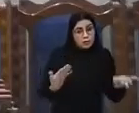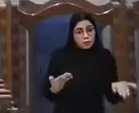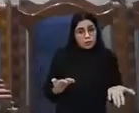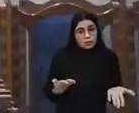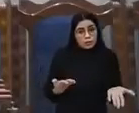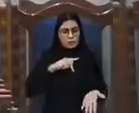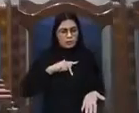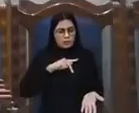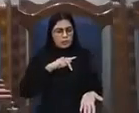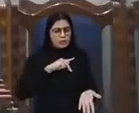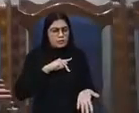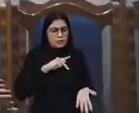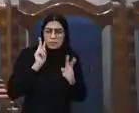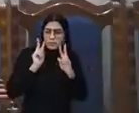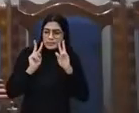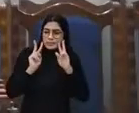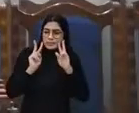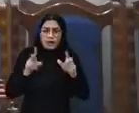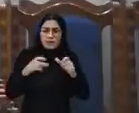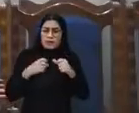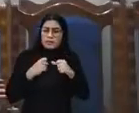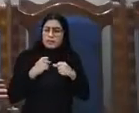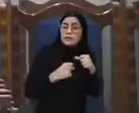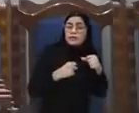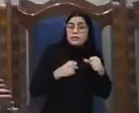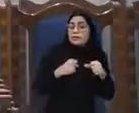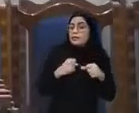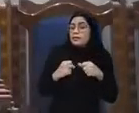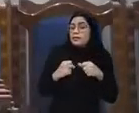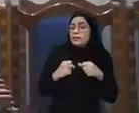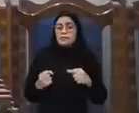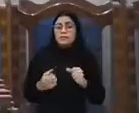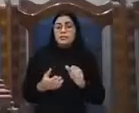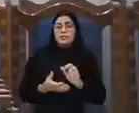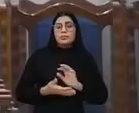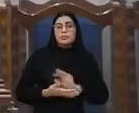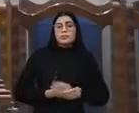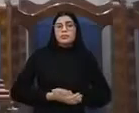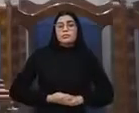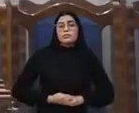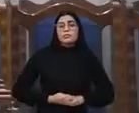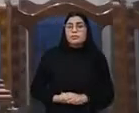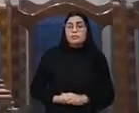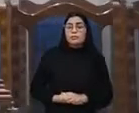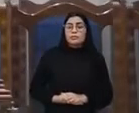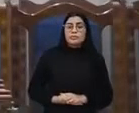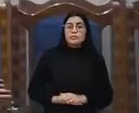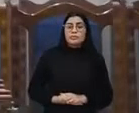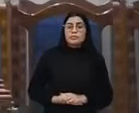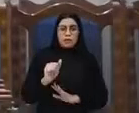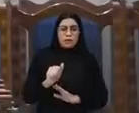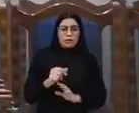cidade idólatra. Diógenes chegou a andar por ali também, um grande sábio, e Diógenes diz: